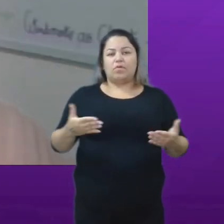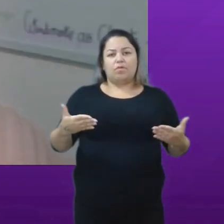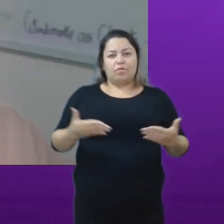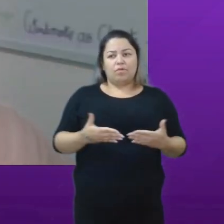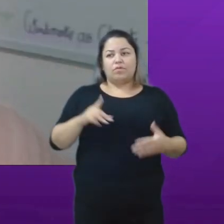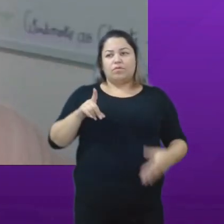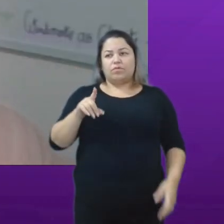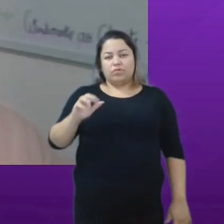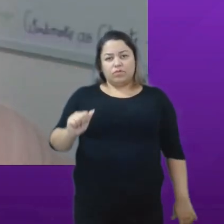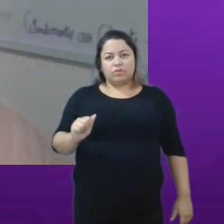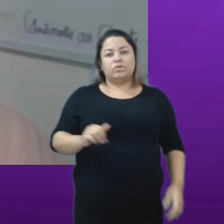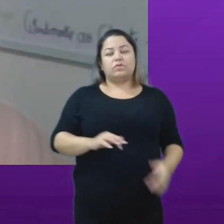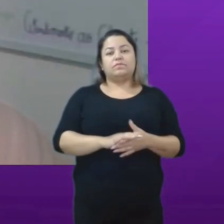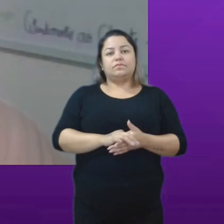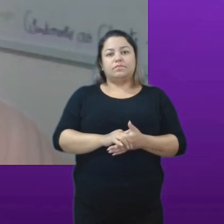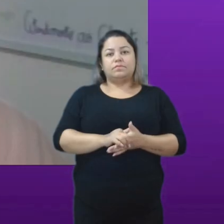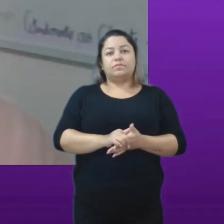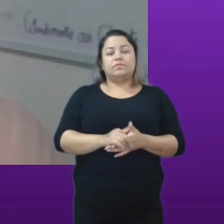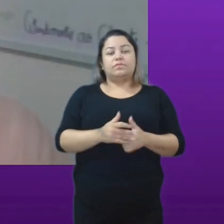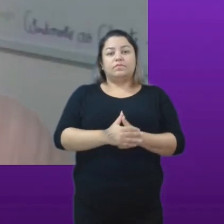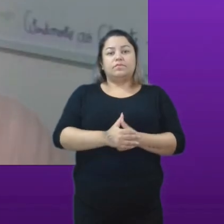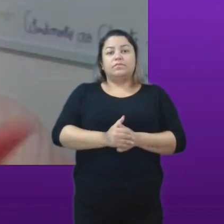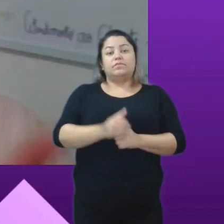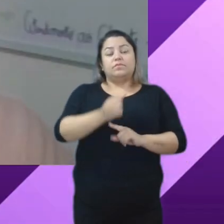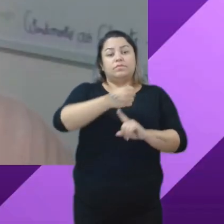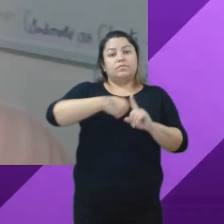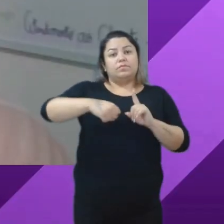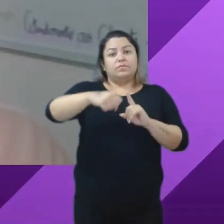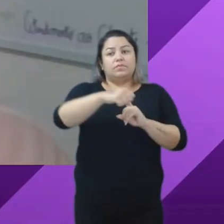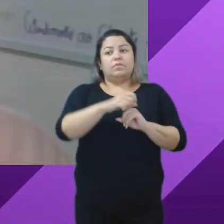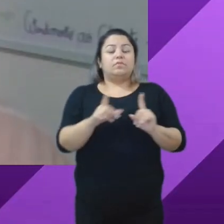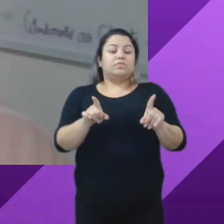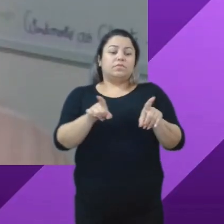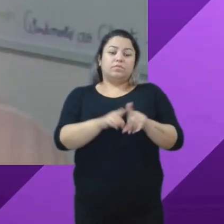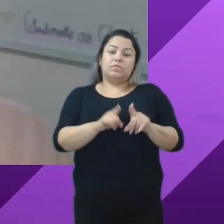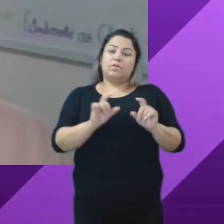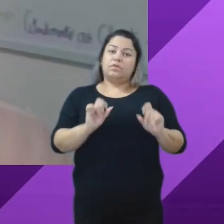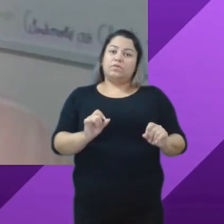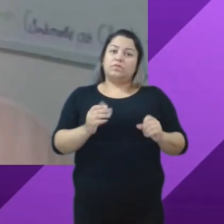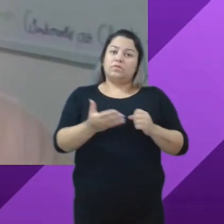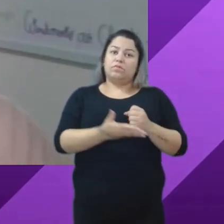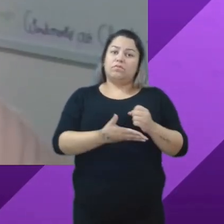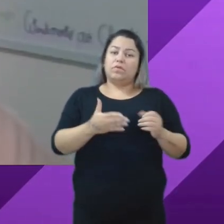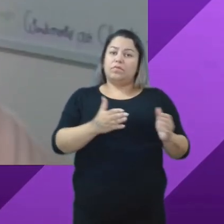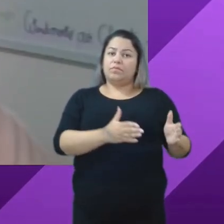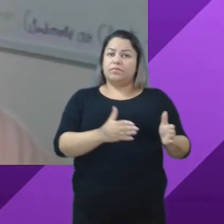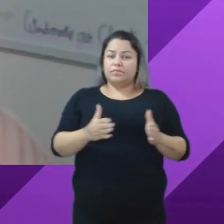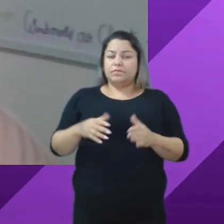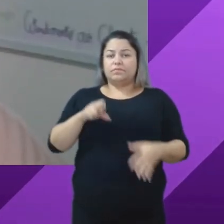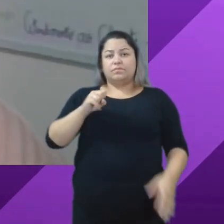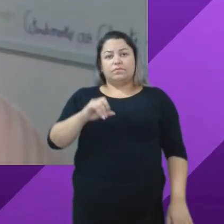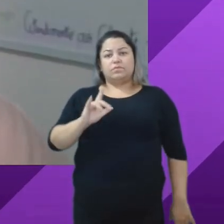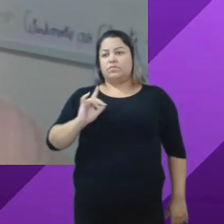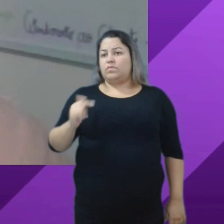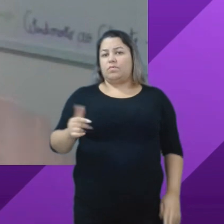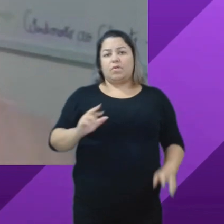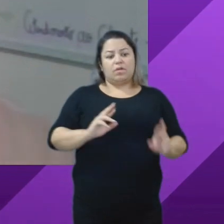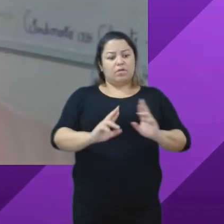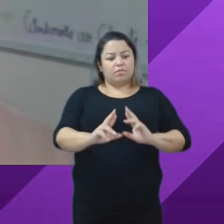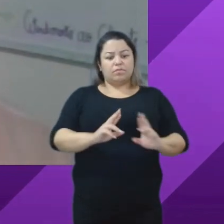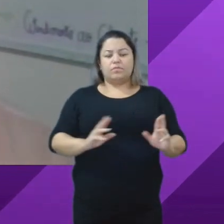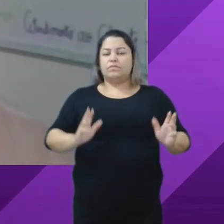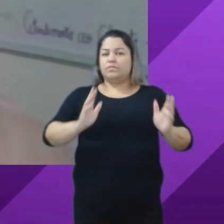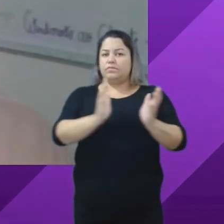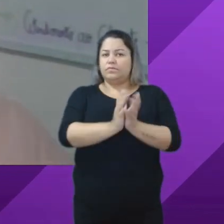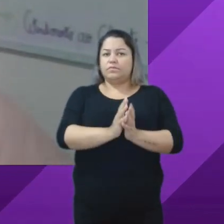tem uma sociedade, né, uma cultura política basicamente toda instagramável. Se você não tem uma boa relação de redes, você não